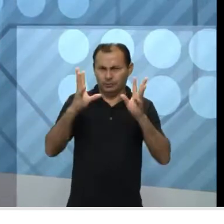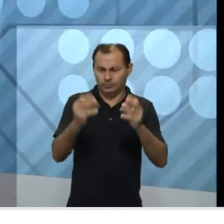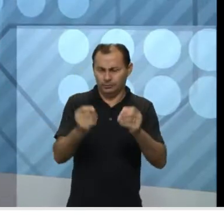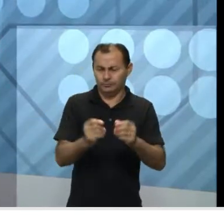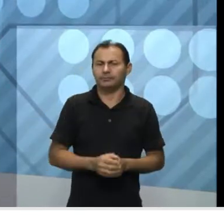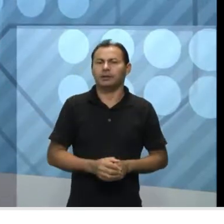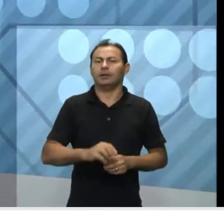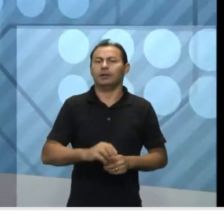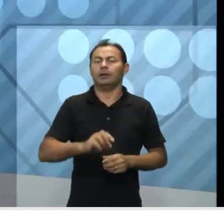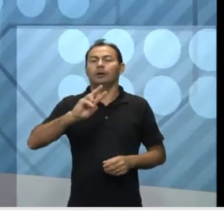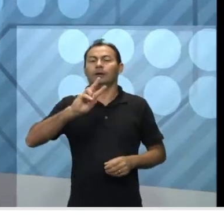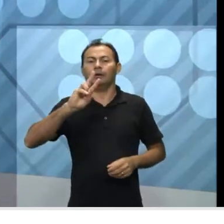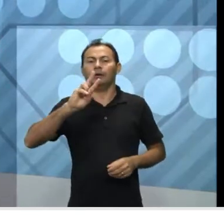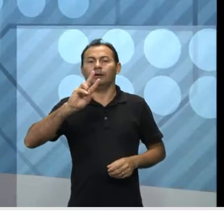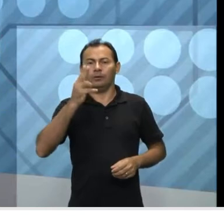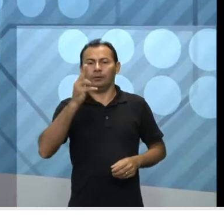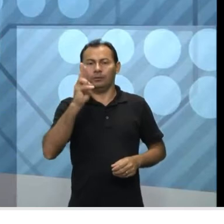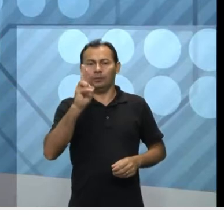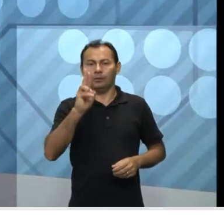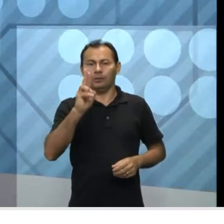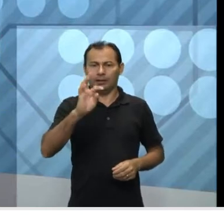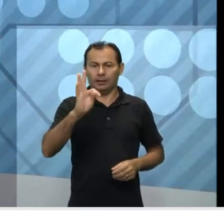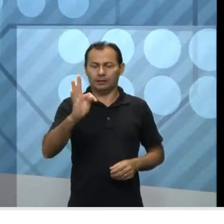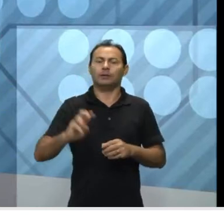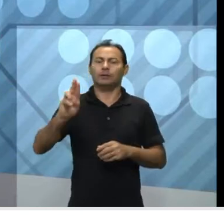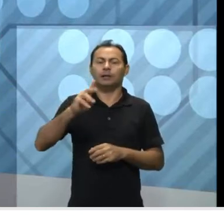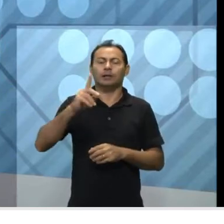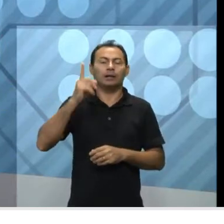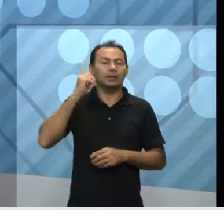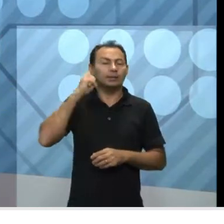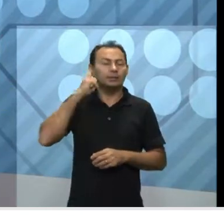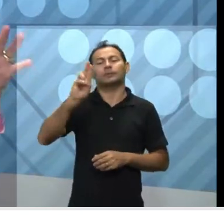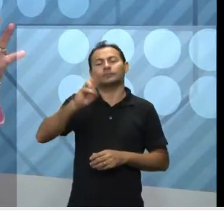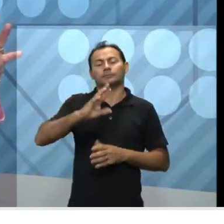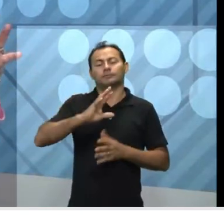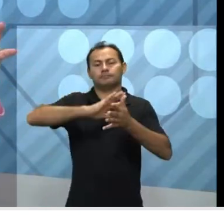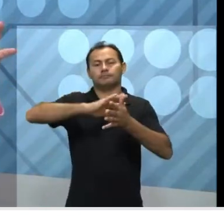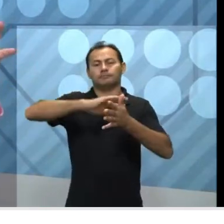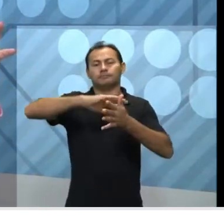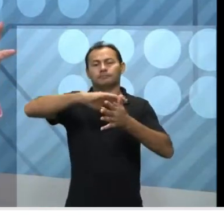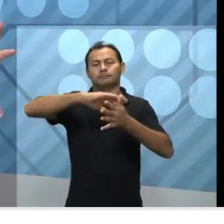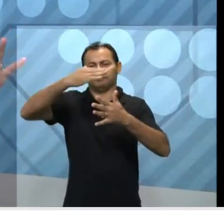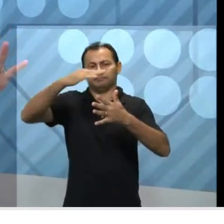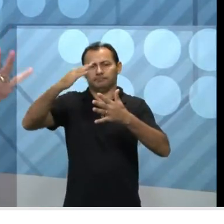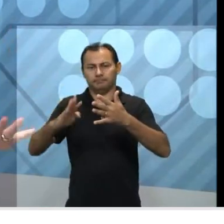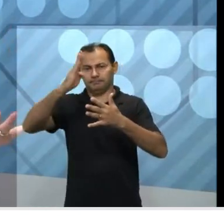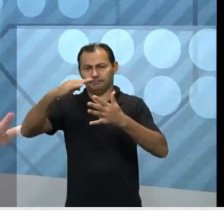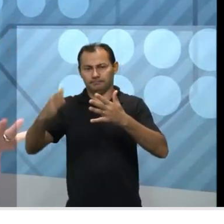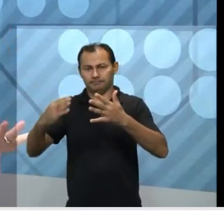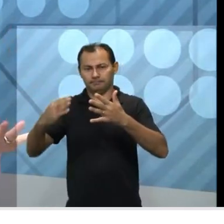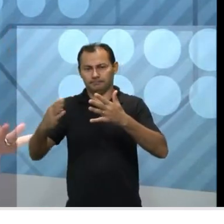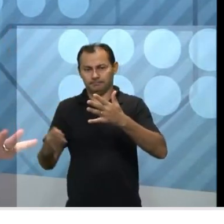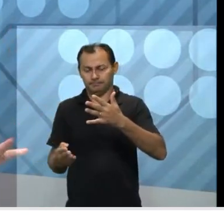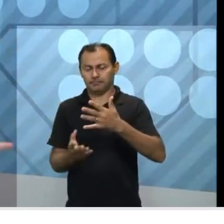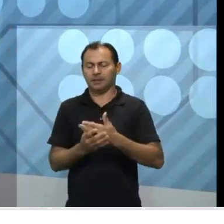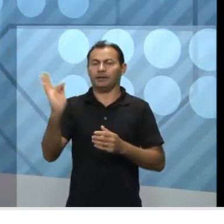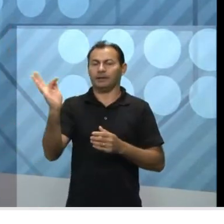utilizava a língua de sinais francesa. Então vamos pensar agora em relação à comunicação dos surdos brasileiros. Os surdos brasileiros eles